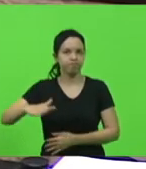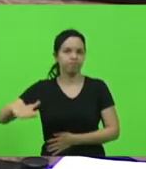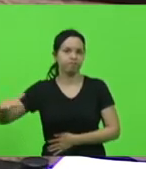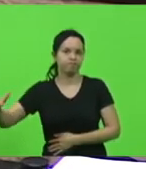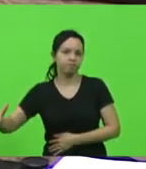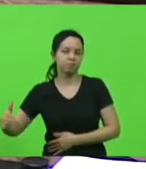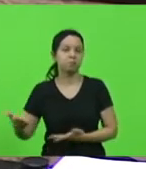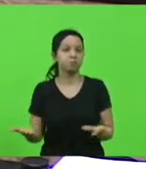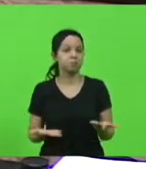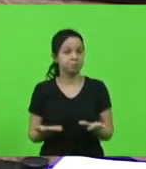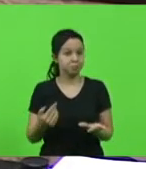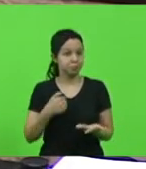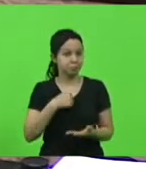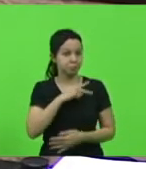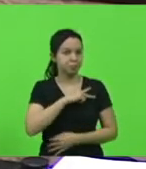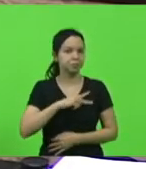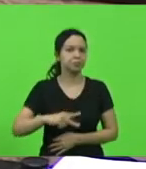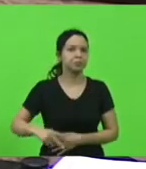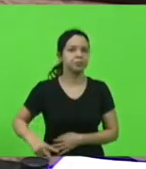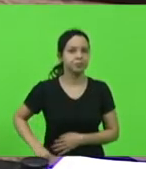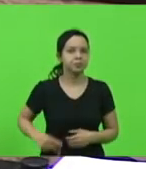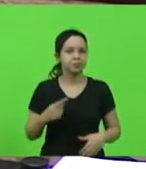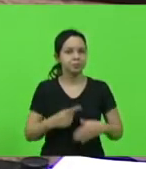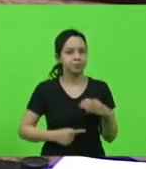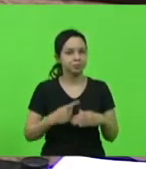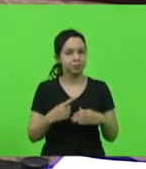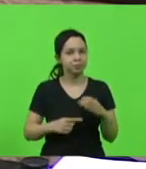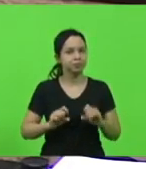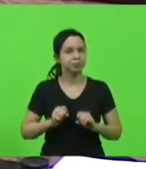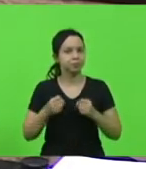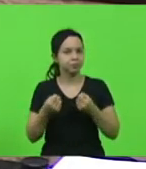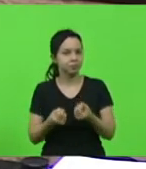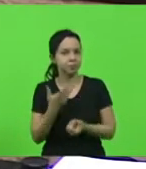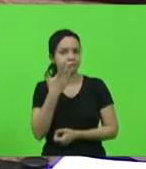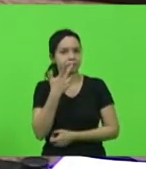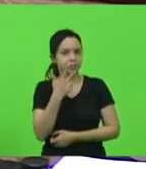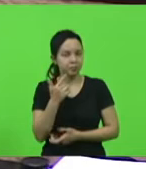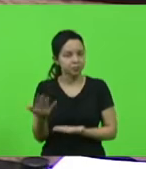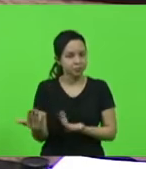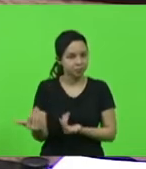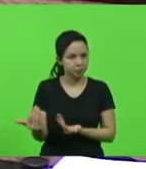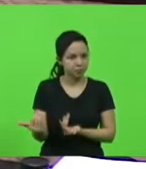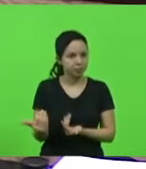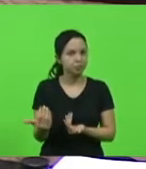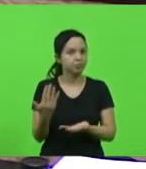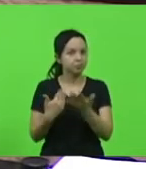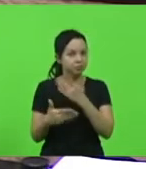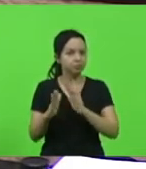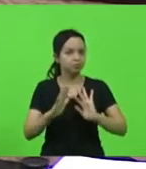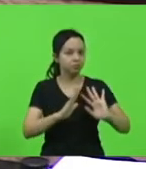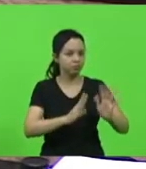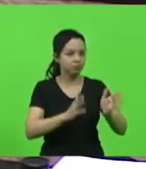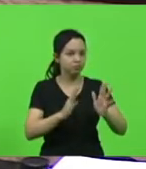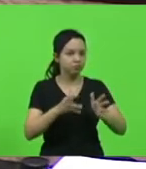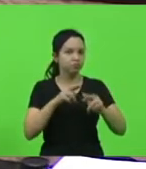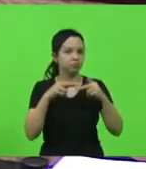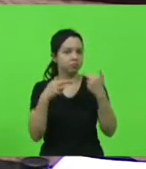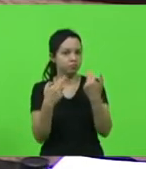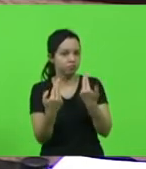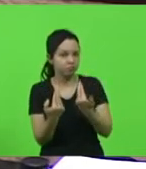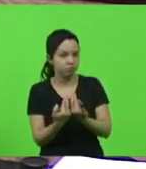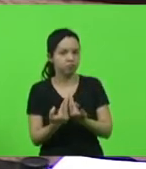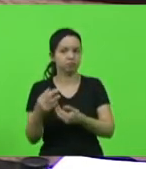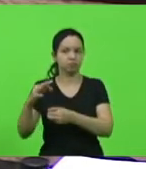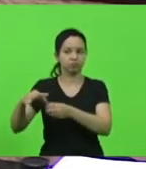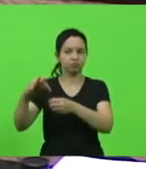a Comissão em Defesa dos Direitos da Criança e do Adolescente. E durante as reuniões que já coordenei com representantes de todas as instituições e órgãos envolvidos na